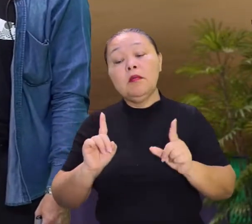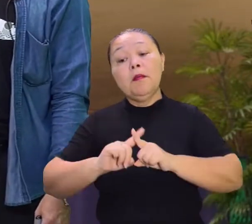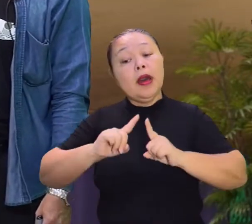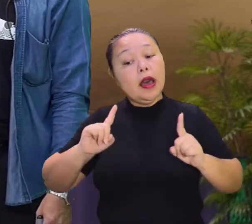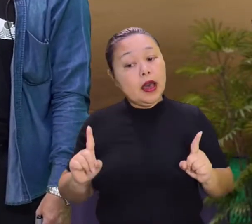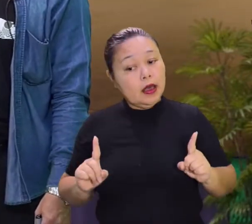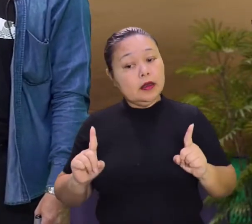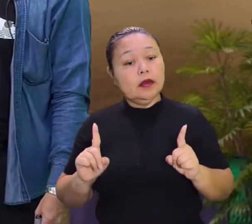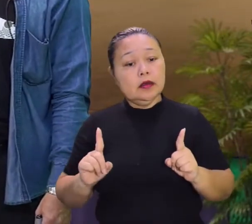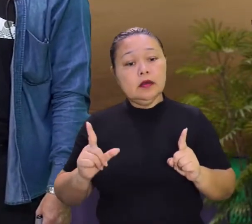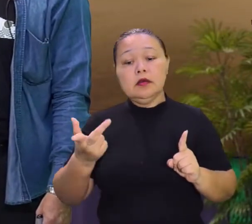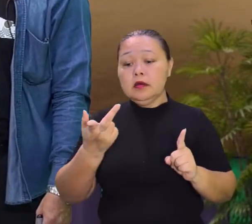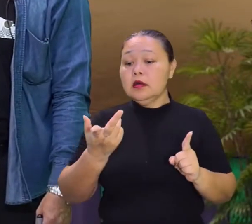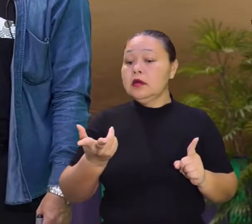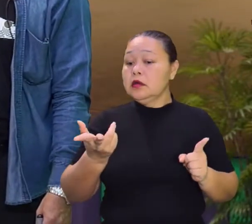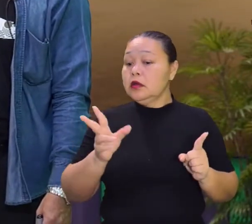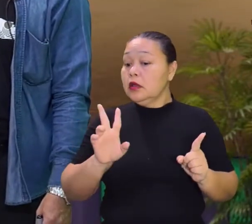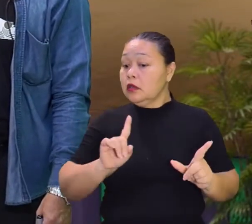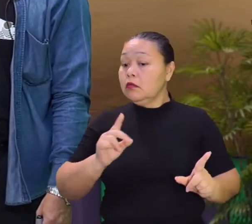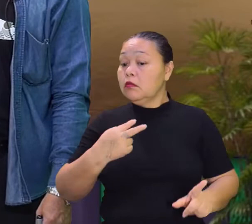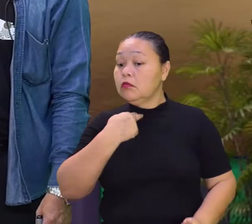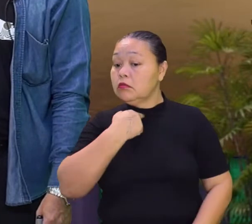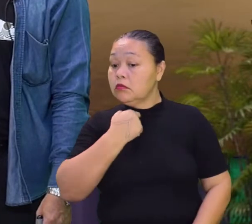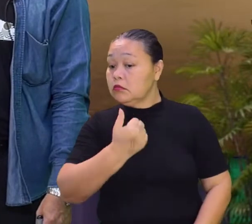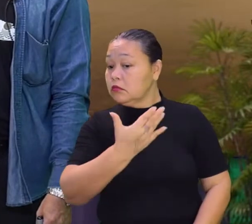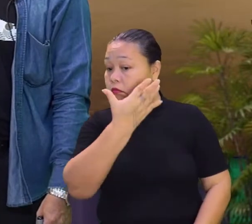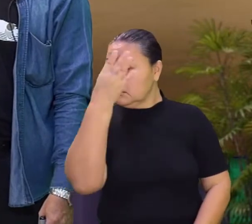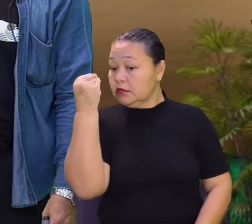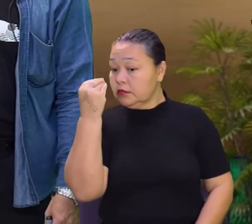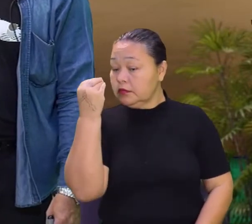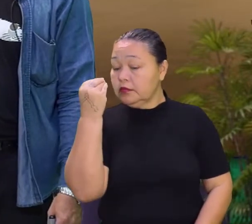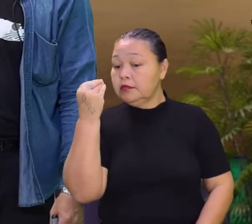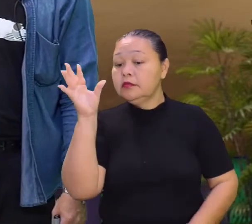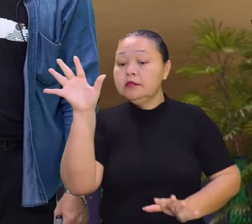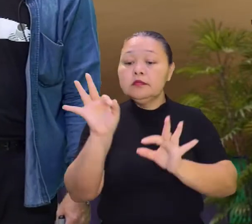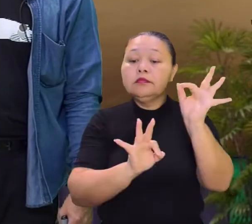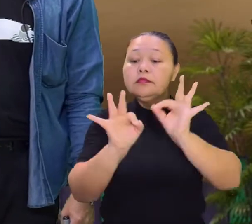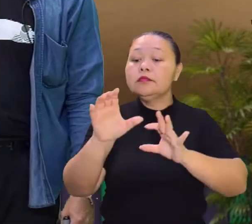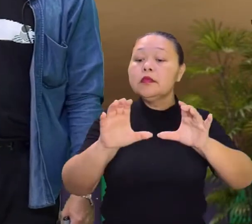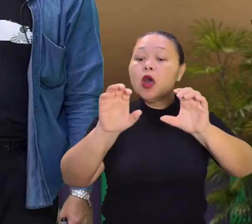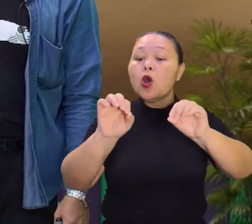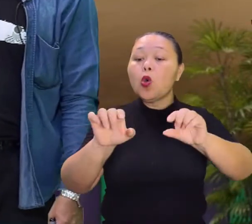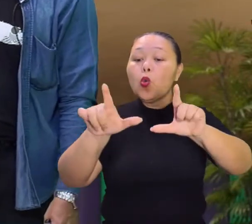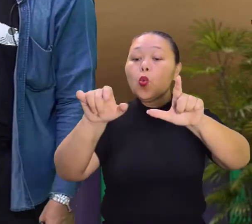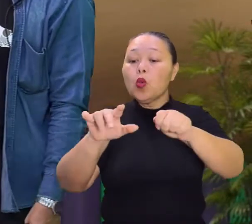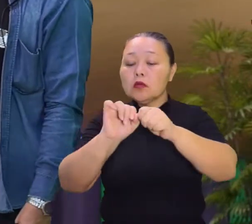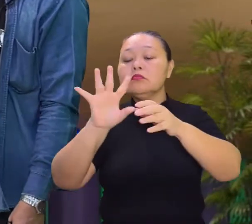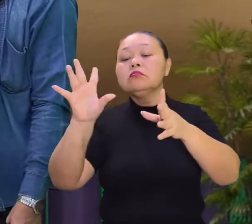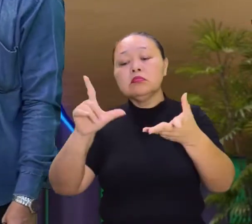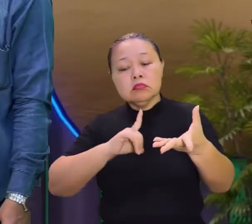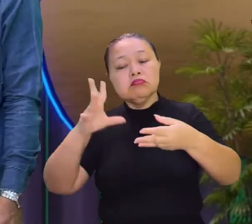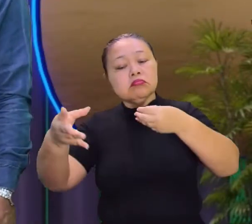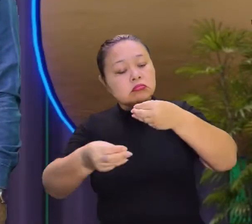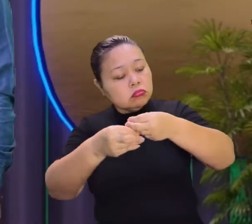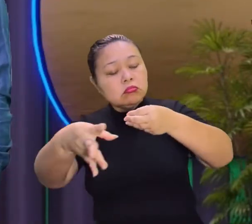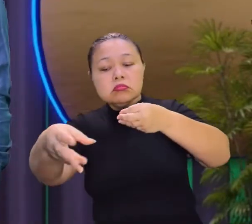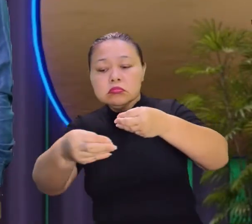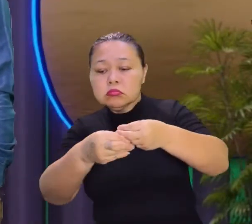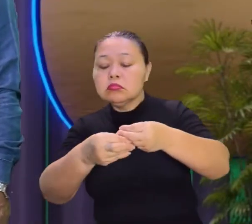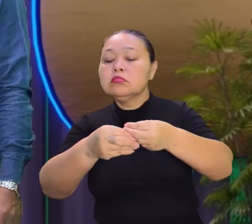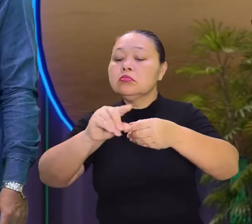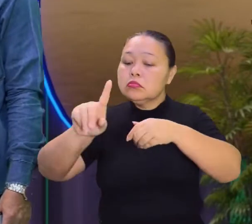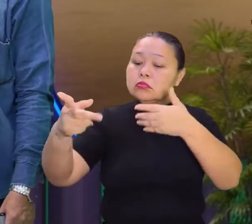Mas, certamente, a gente também não pode esquecer que esse processo de formação das colônias contribuíram certamente aí para